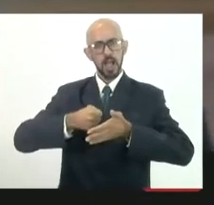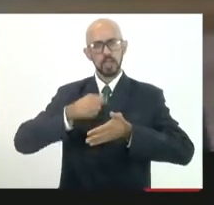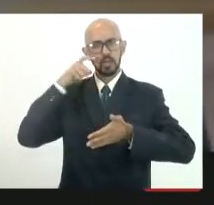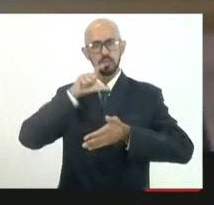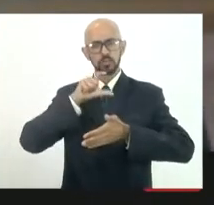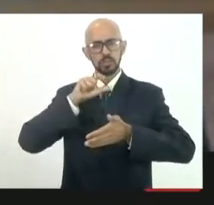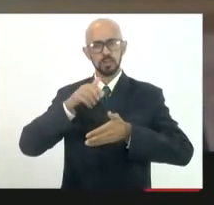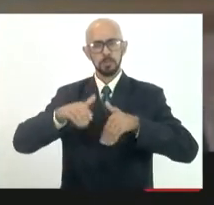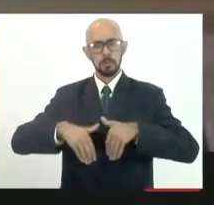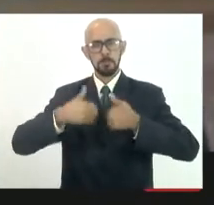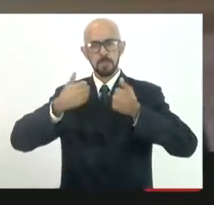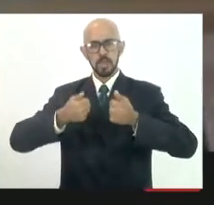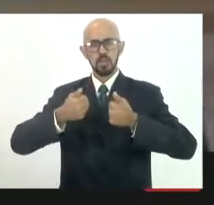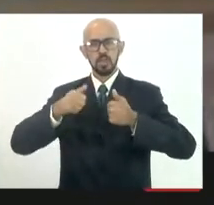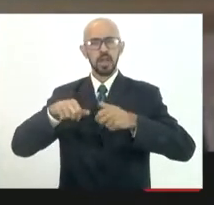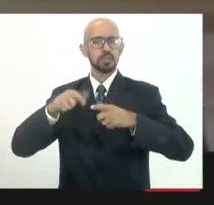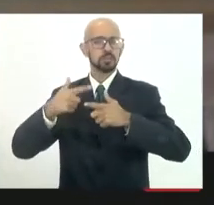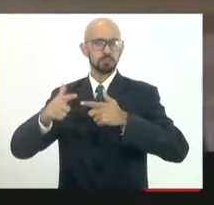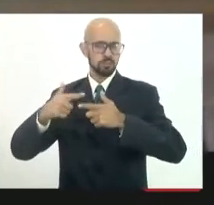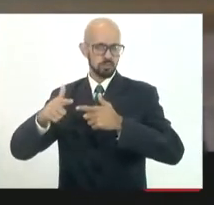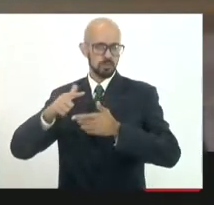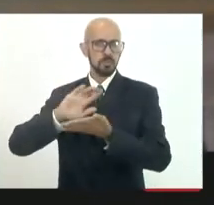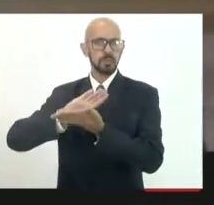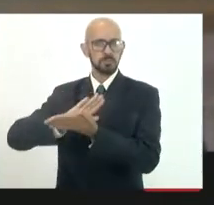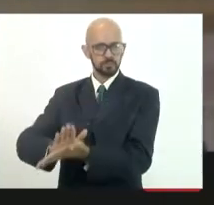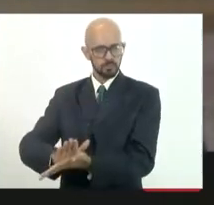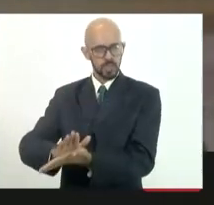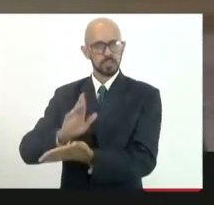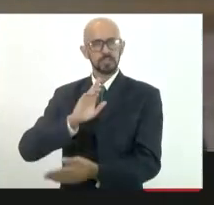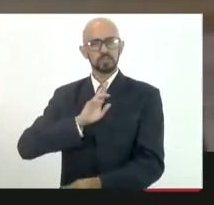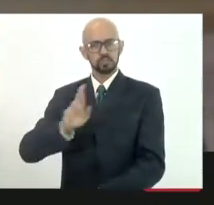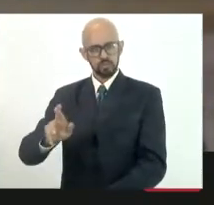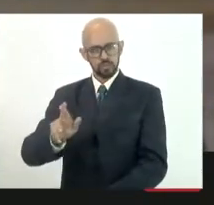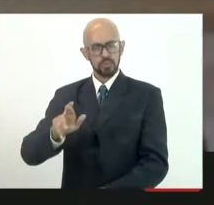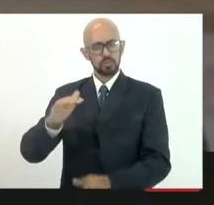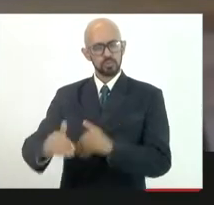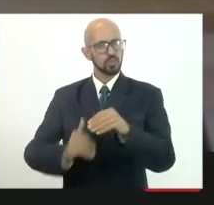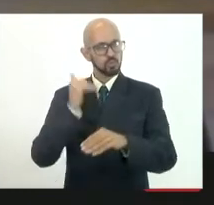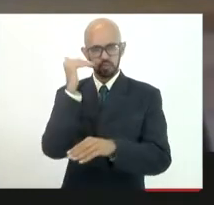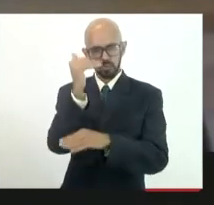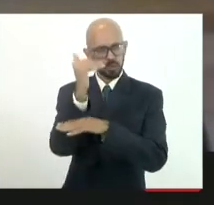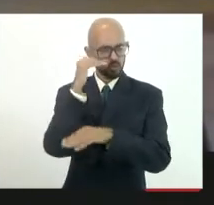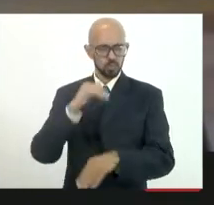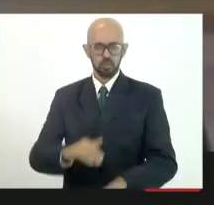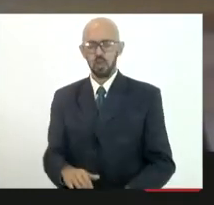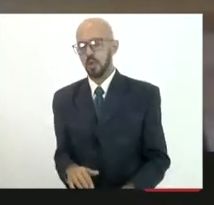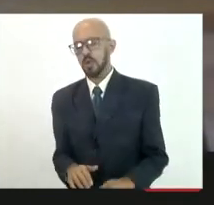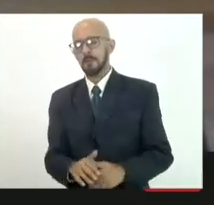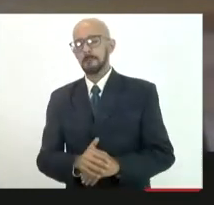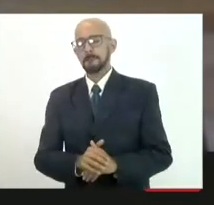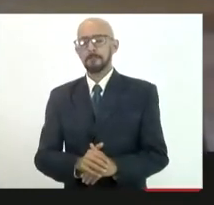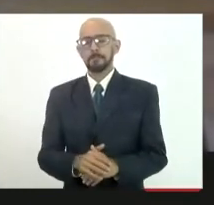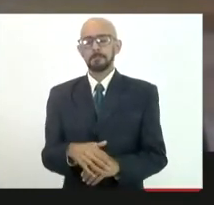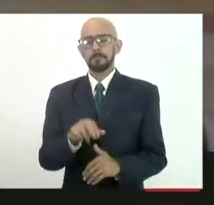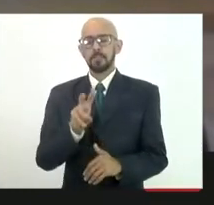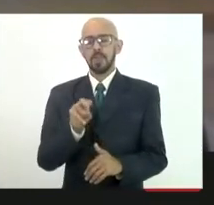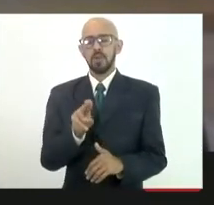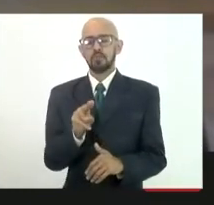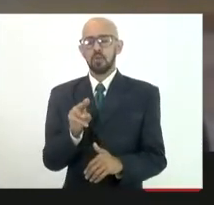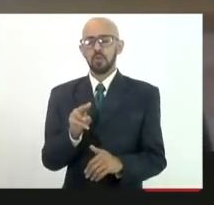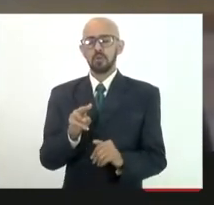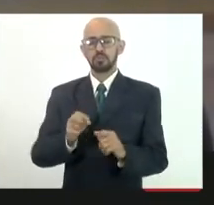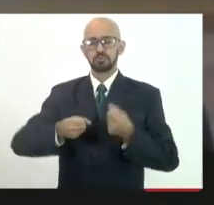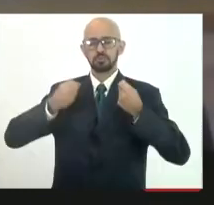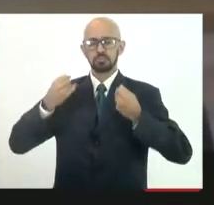em relação à intolerância religiosa e ao racismo religioso, sobretudo. Eu vou centrar aqui a minha